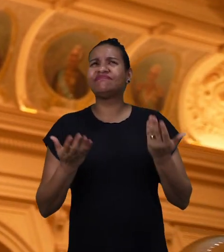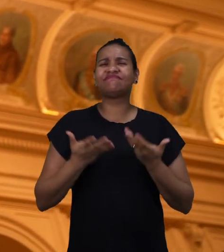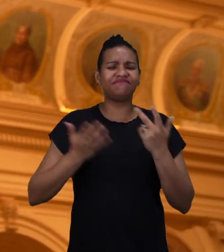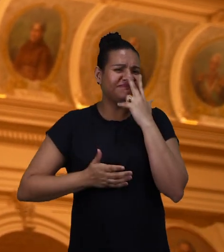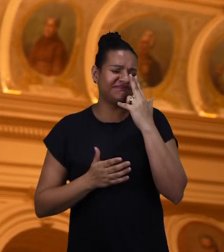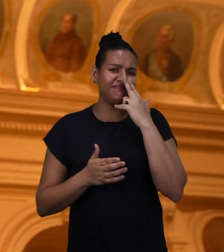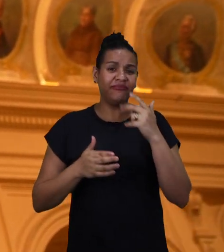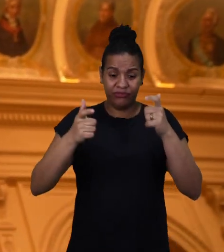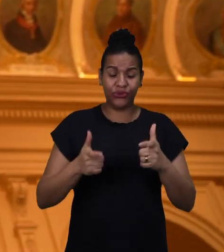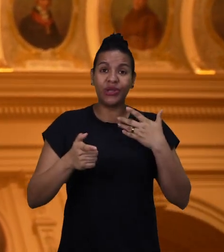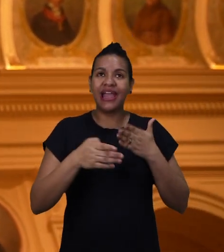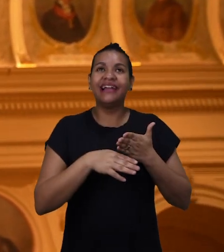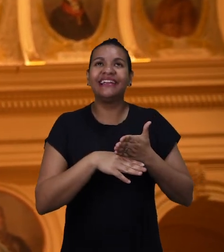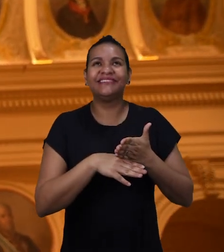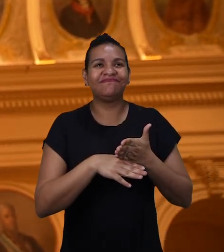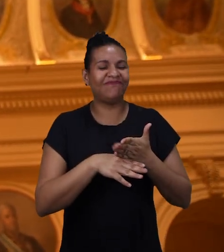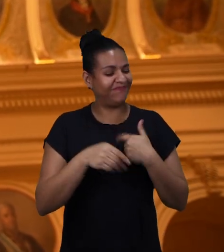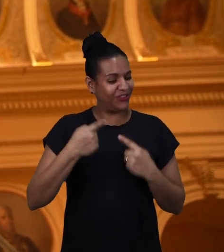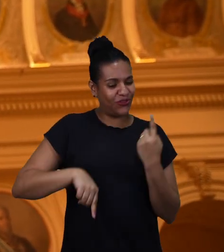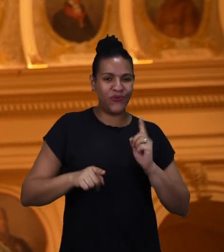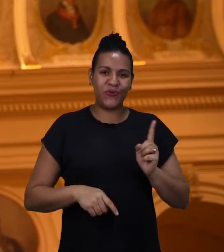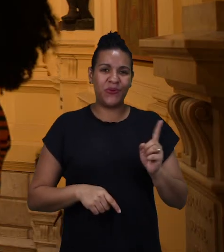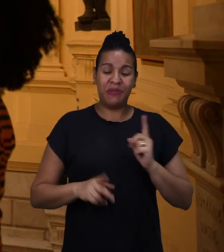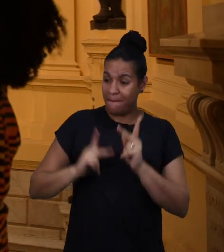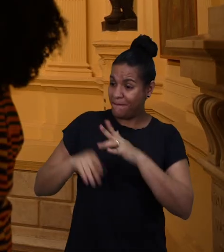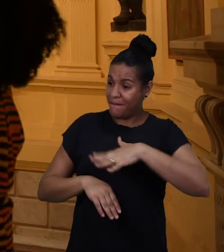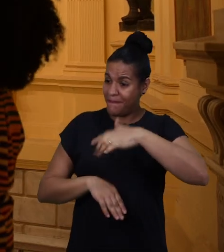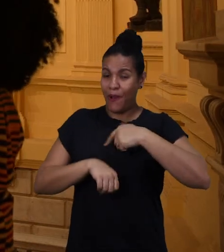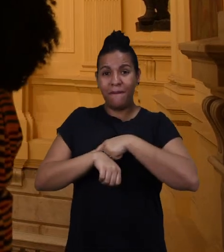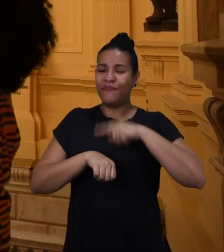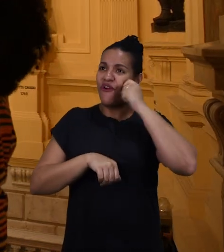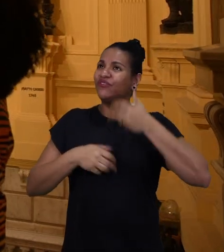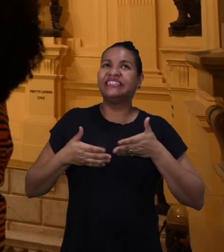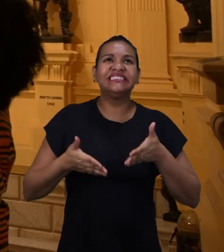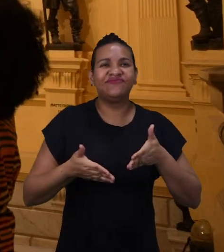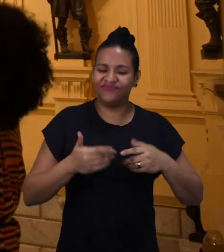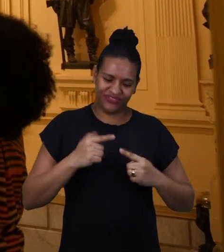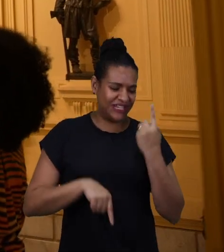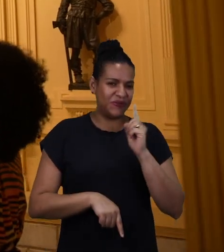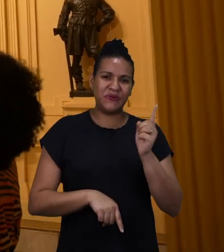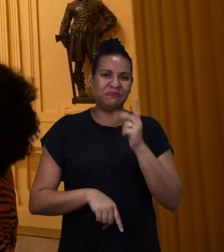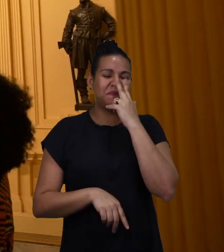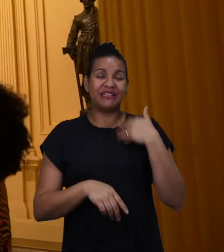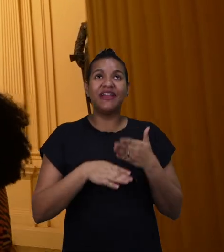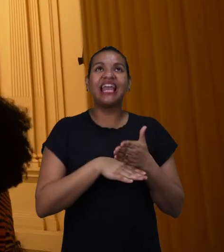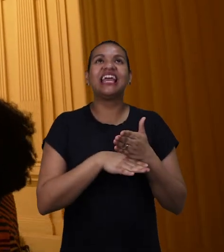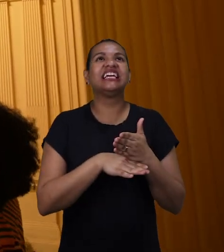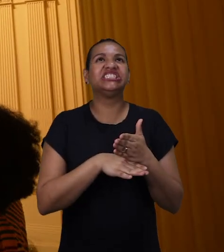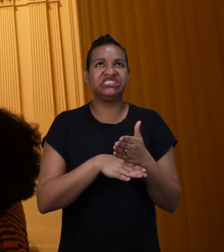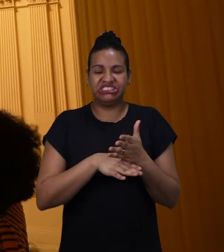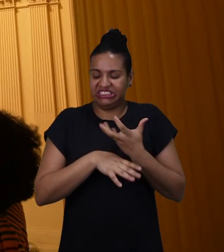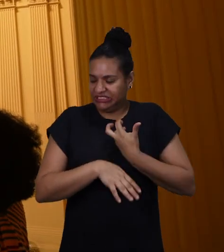Era como se não fosse um lugar para mim, era como se não fosse um lugar para o meu povo. Era entrar aqui e já receber um convite